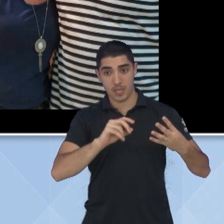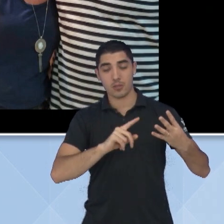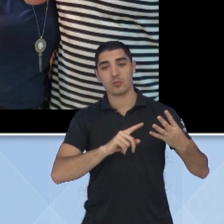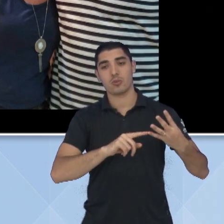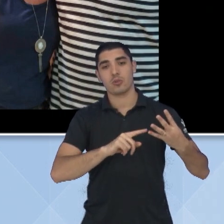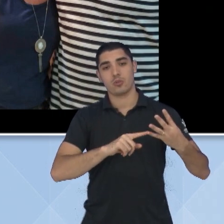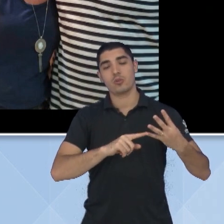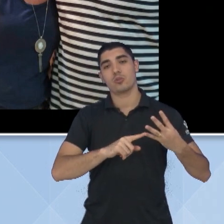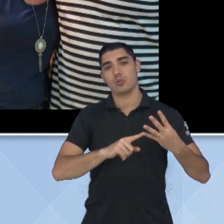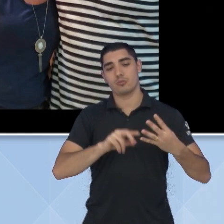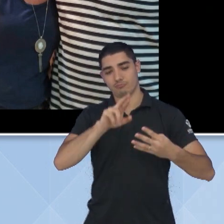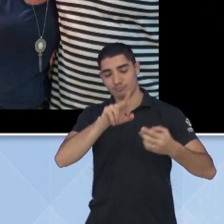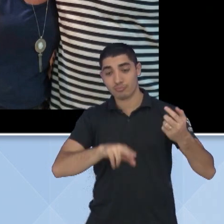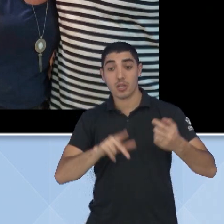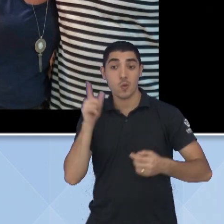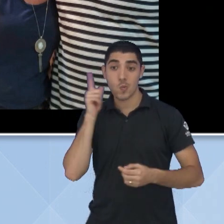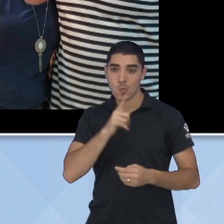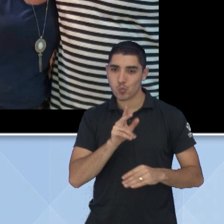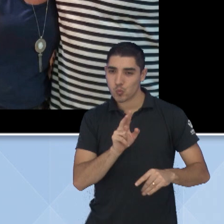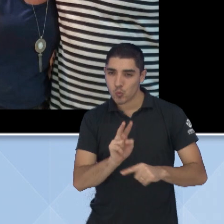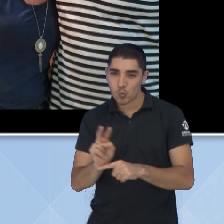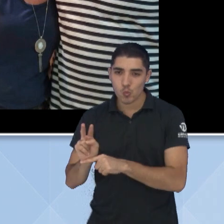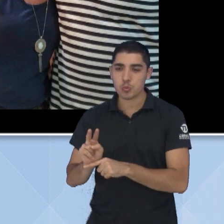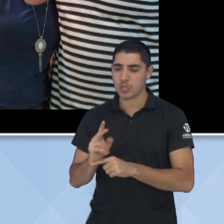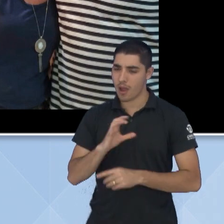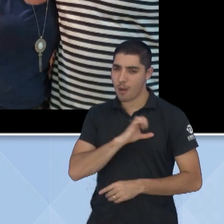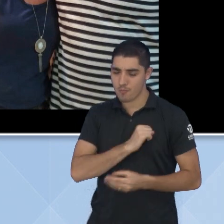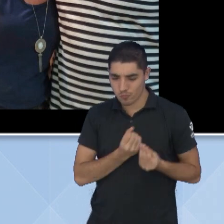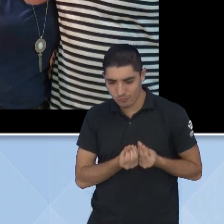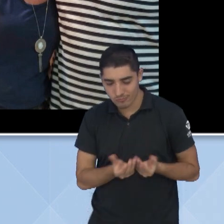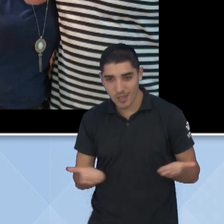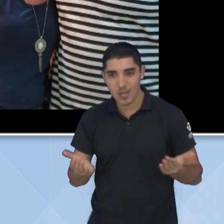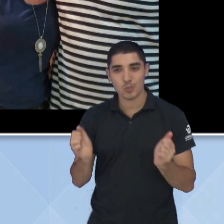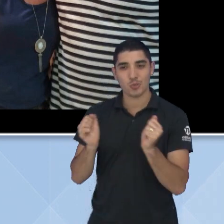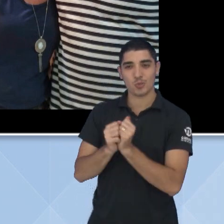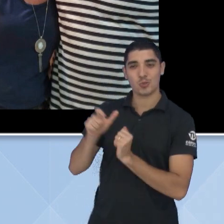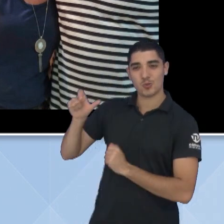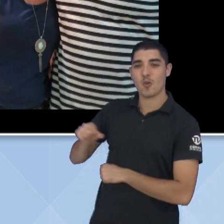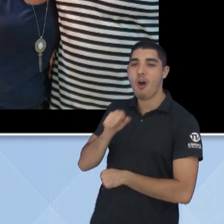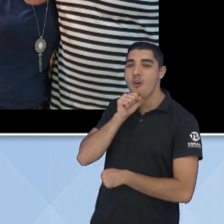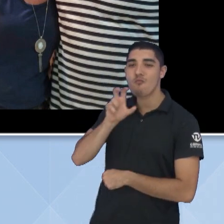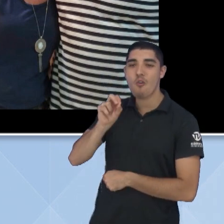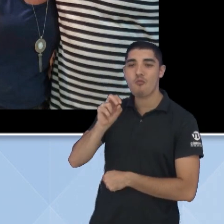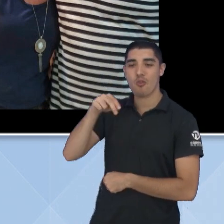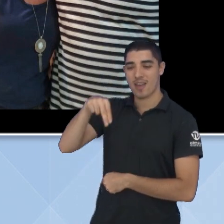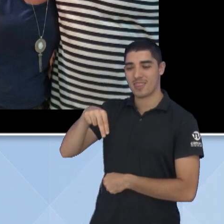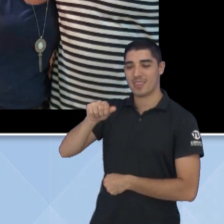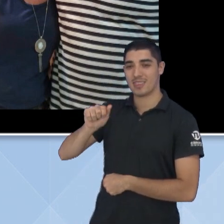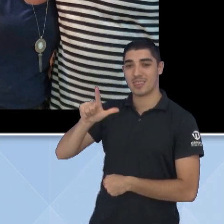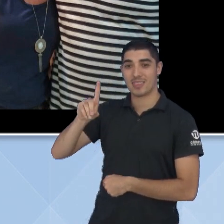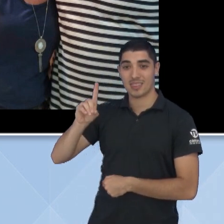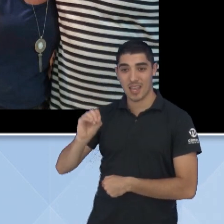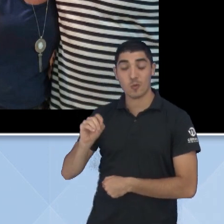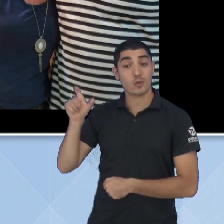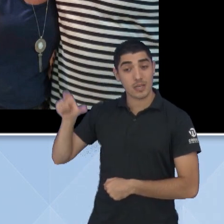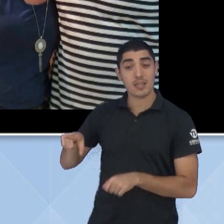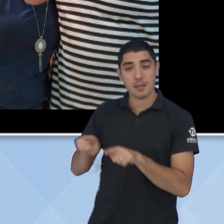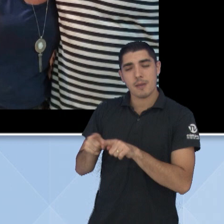sempre tiveram e demonstraram grande amor e muito carinho pelo vovô Arnaldo. Também foi um grande amigo,